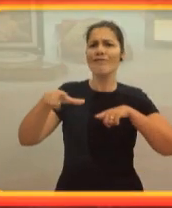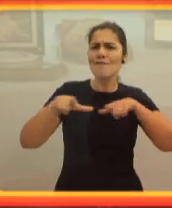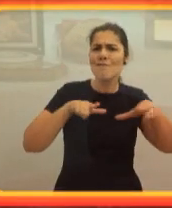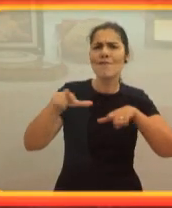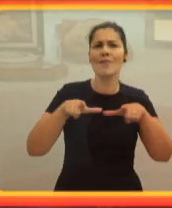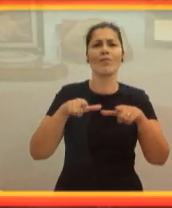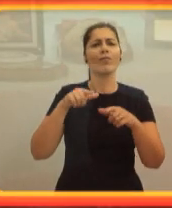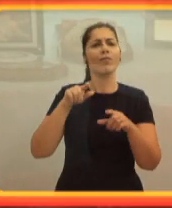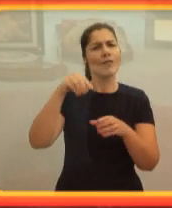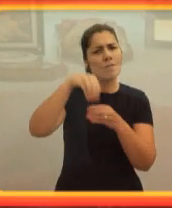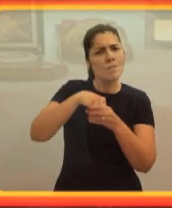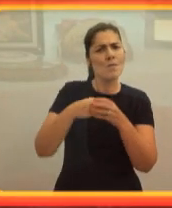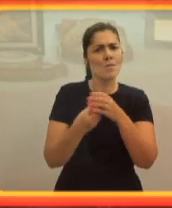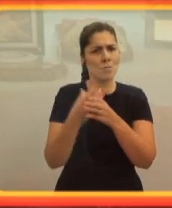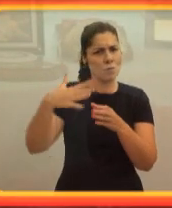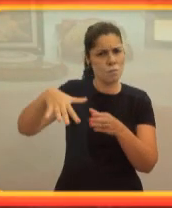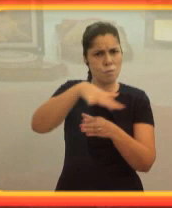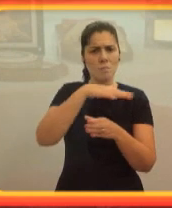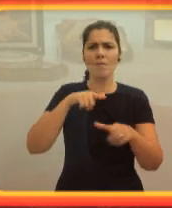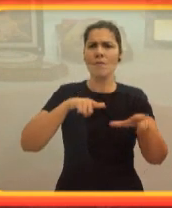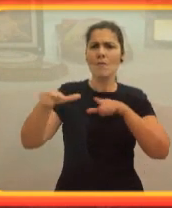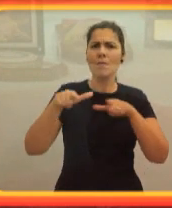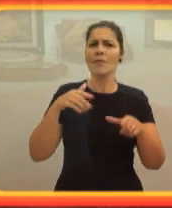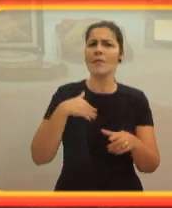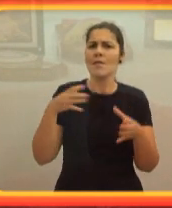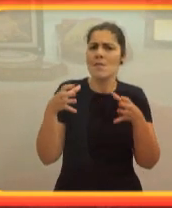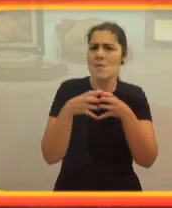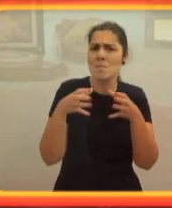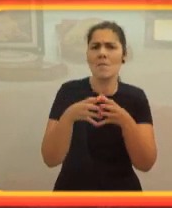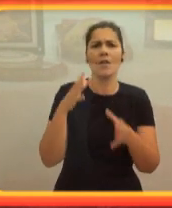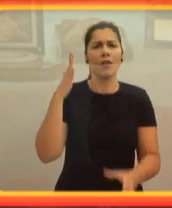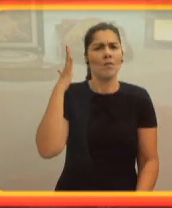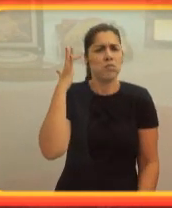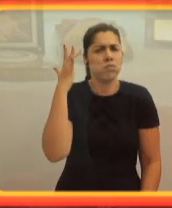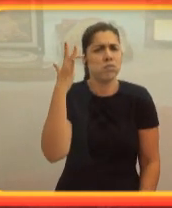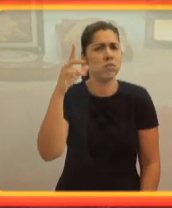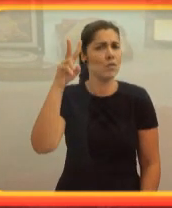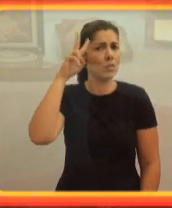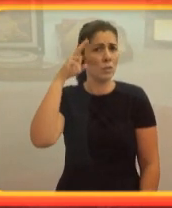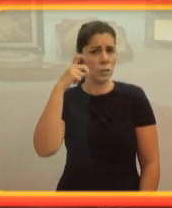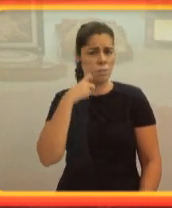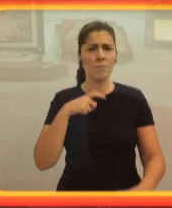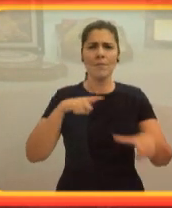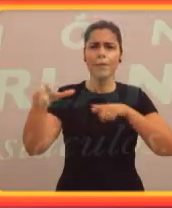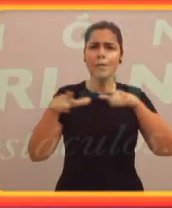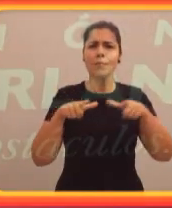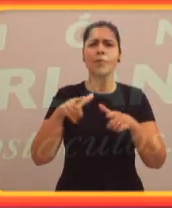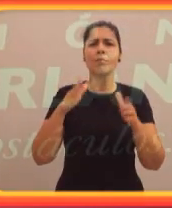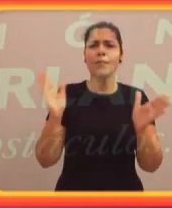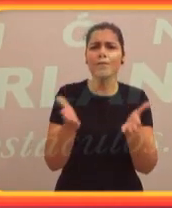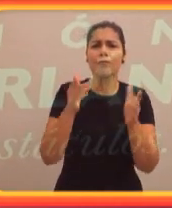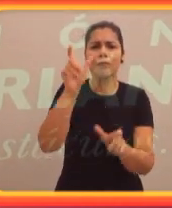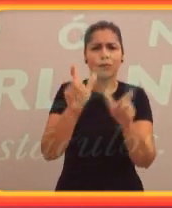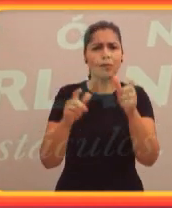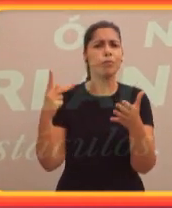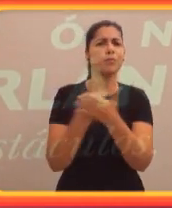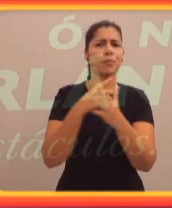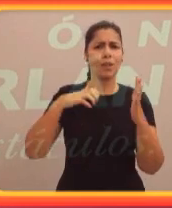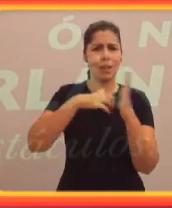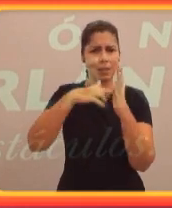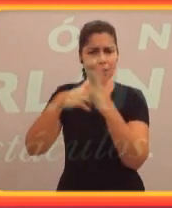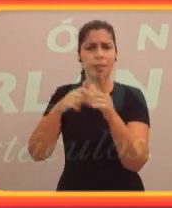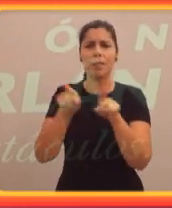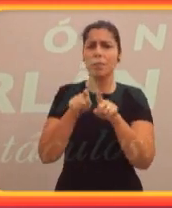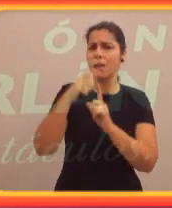Estamos aqui na fundação que leva o meu nome. É aqui que eu faço meu trabalho para a fundação. Trabalho com minha equipe todo dia, de segunda a